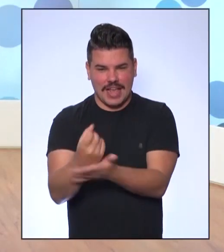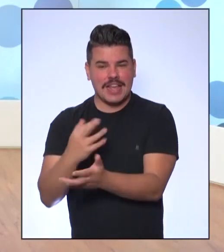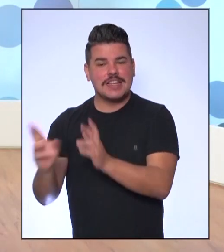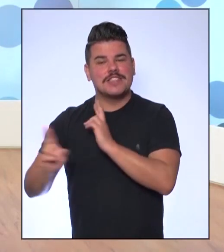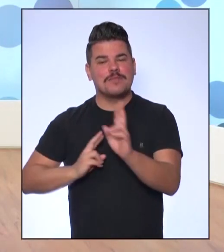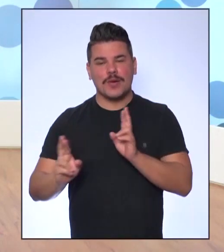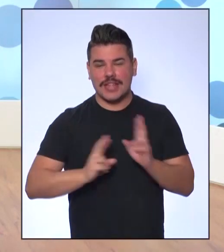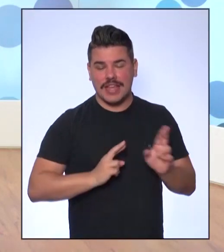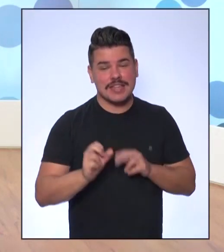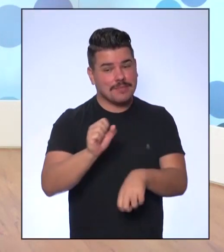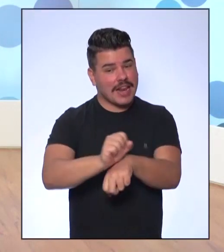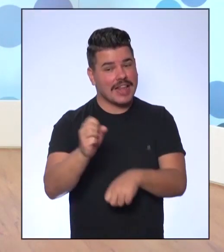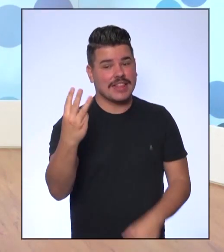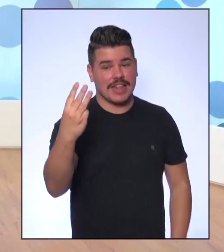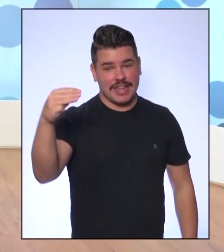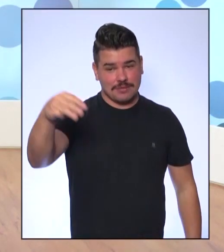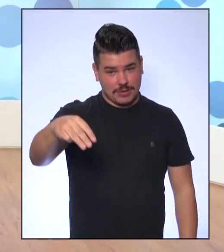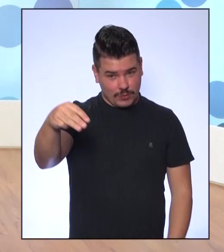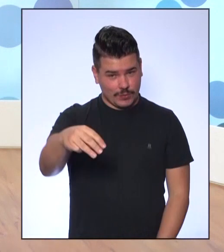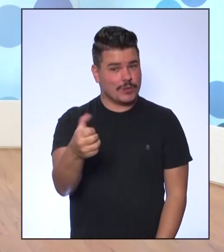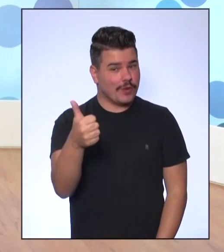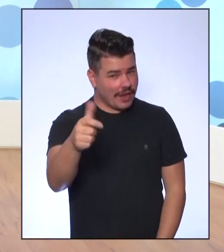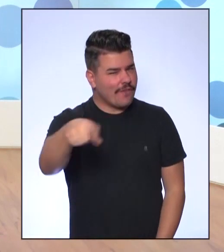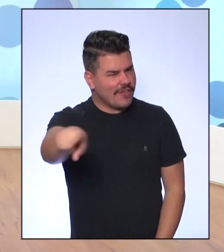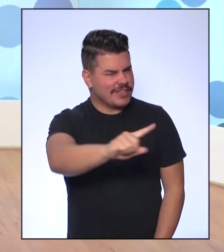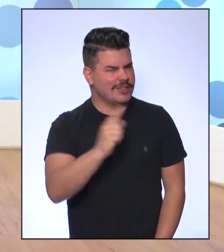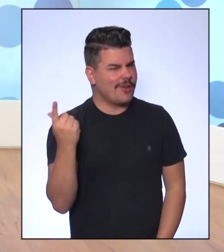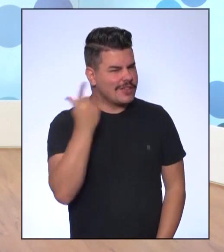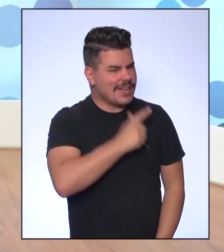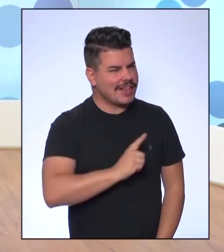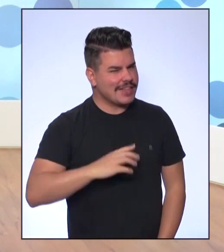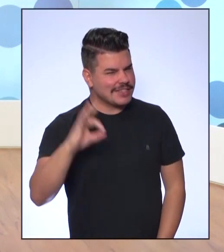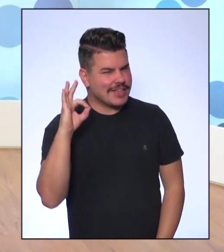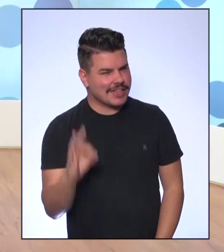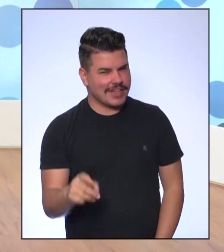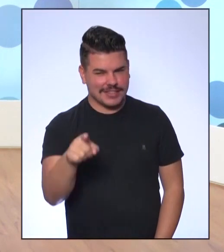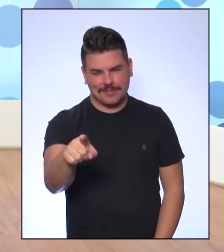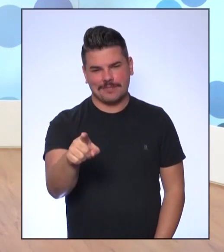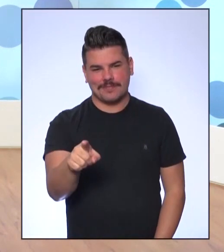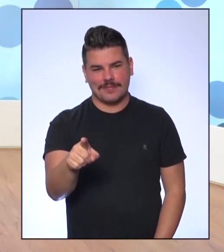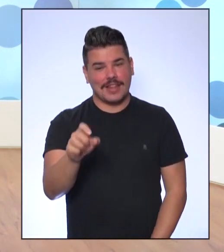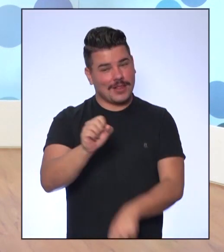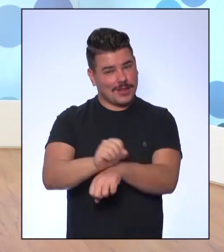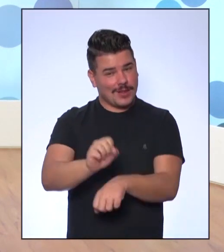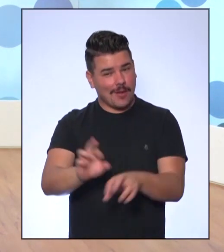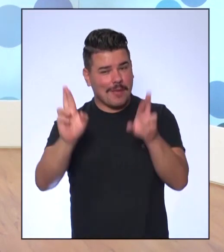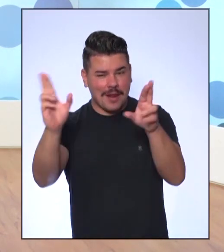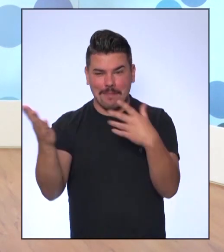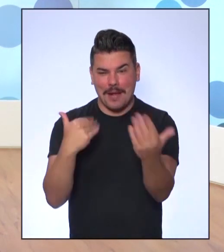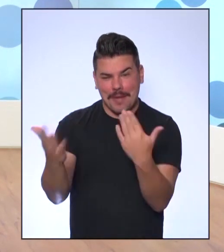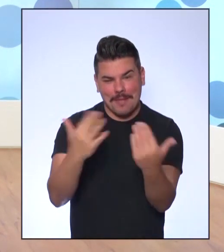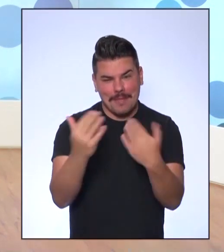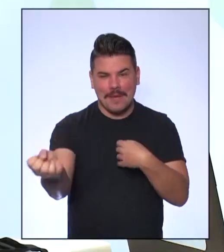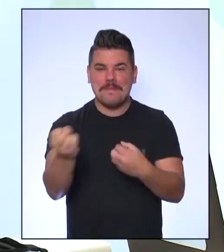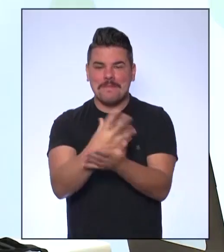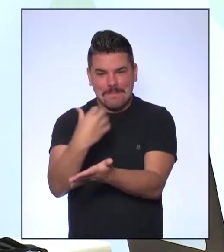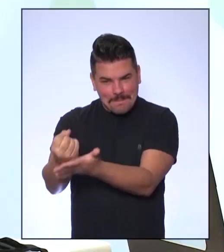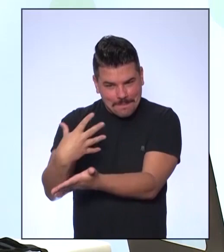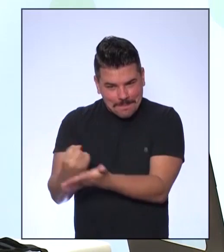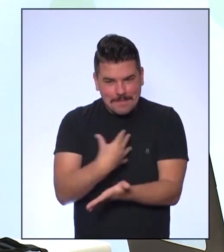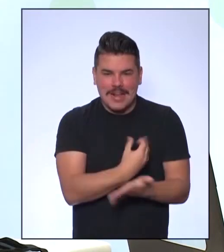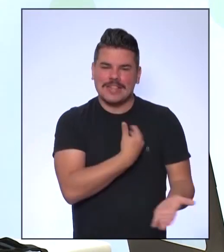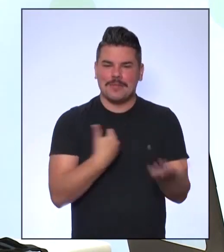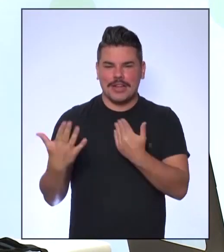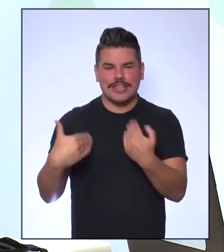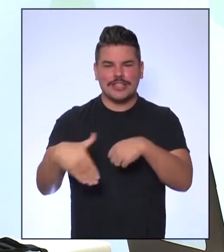minutos. Eu acredito que eles consigam, né, fazer essa interação. Sim, claro. Espero que a interação seja bem positiva, que contribui, né,